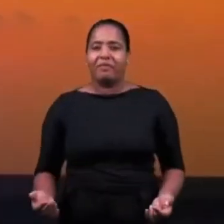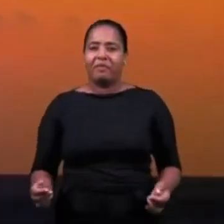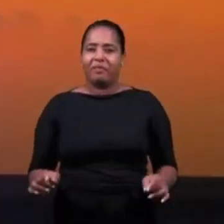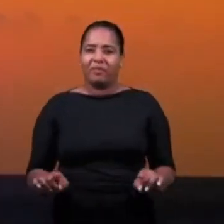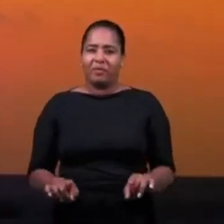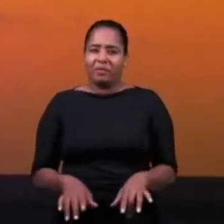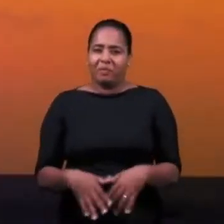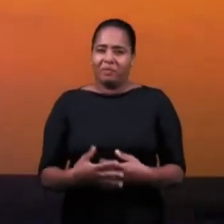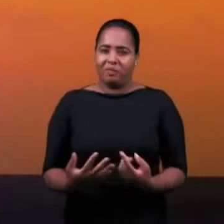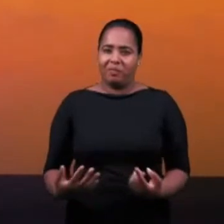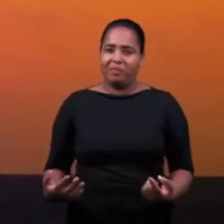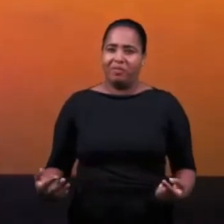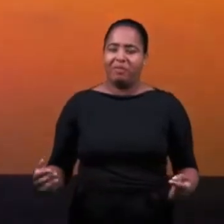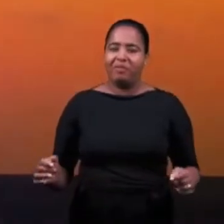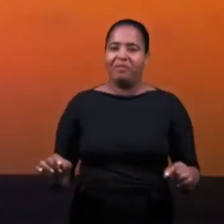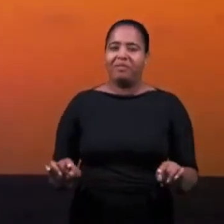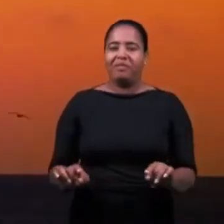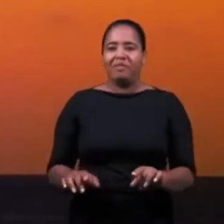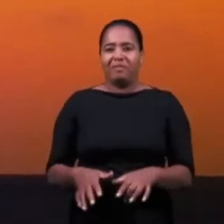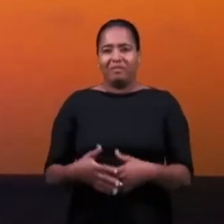Manso e suave,